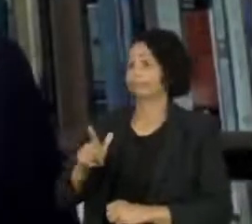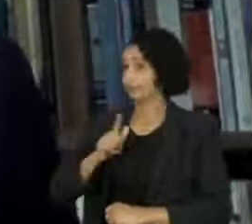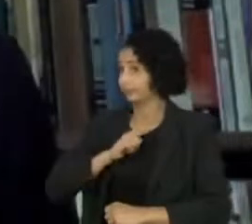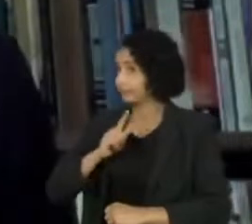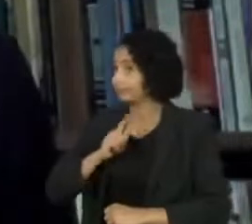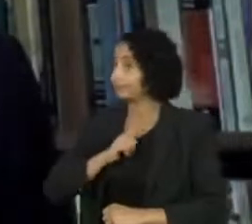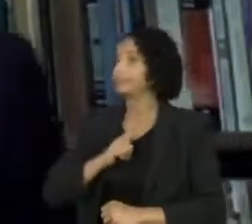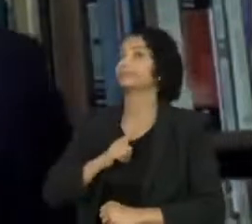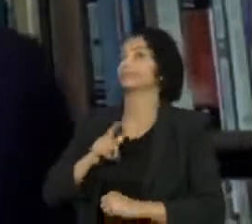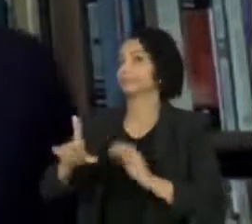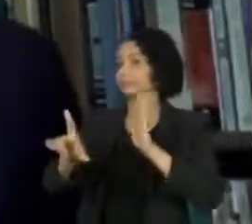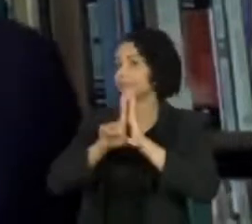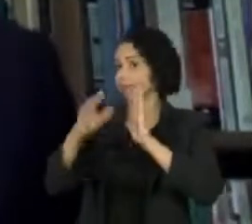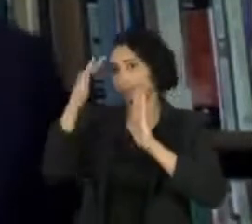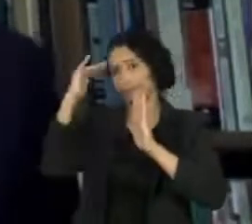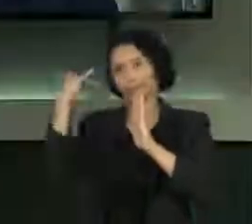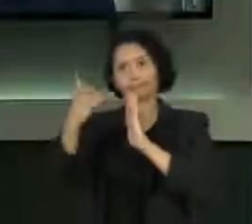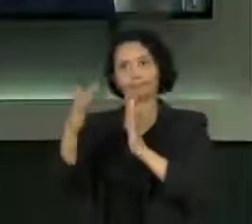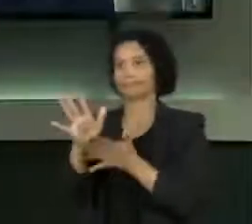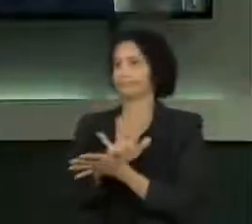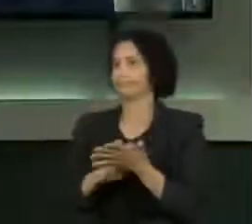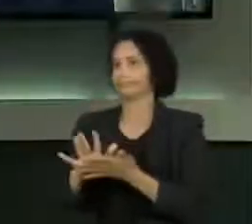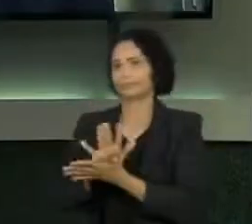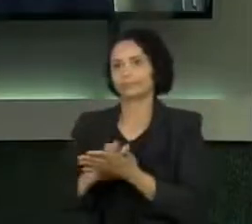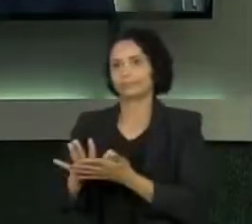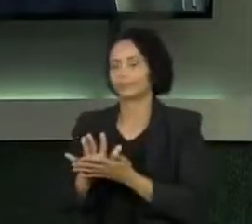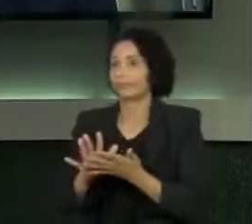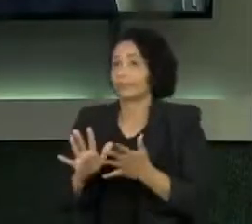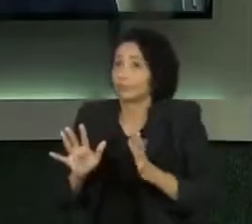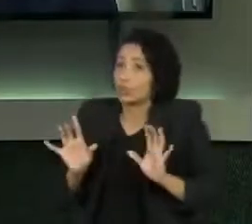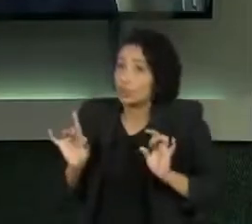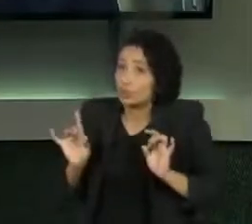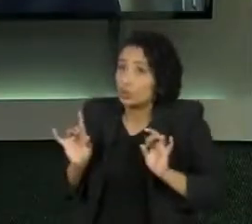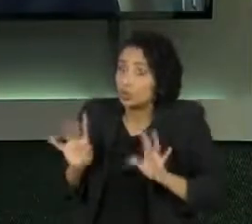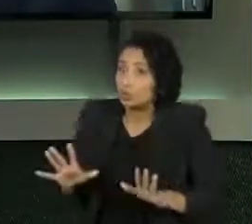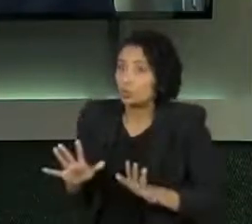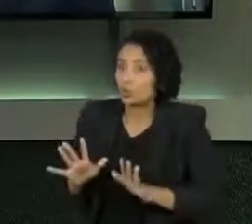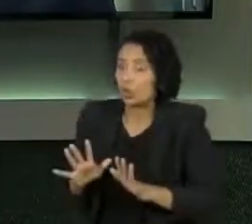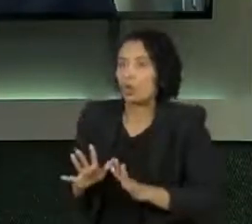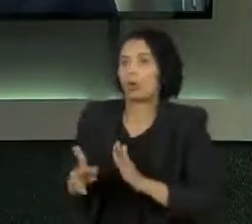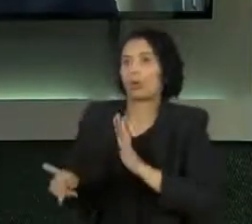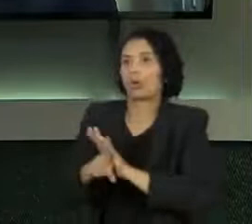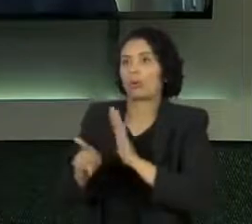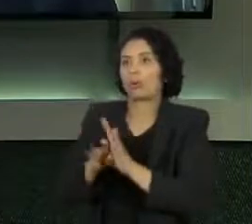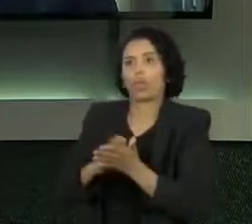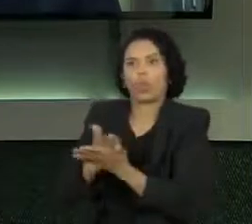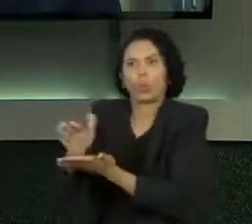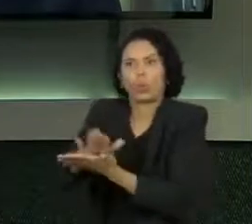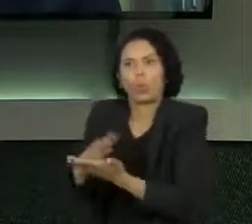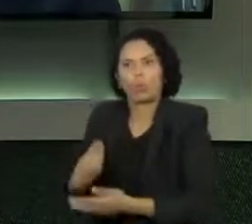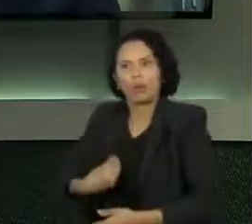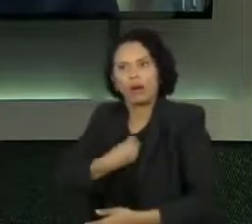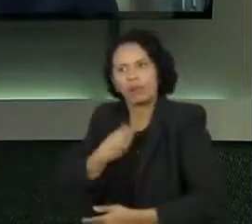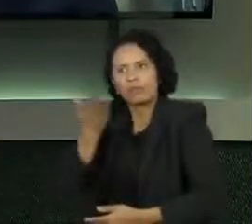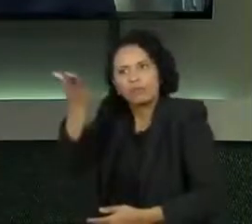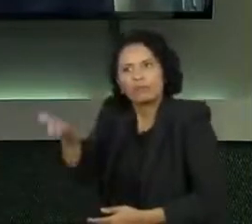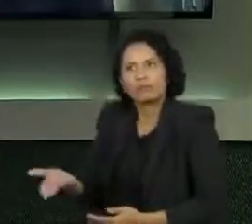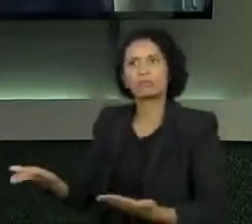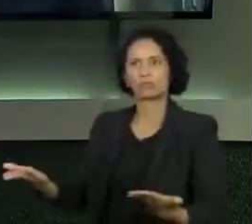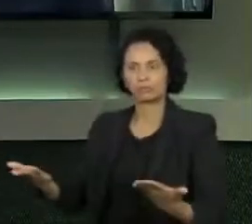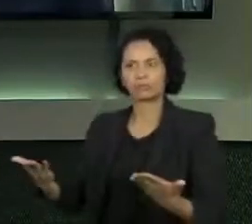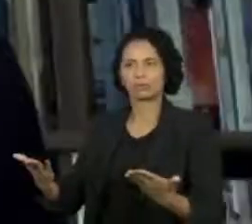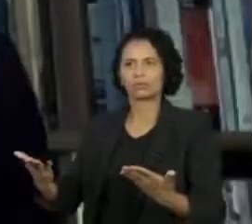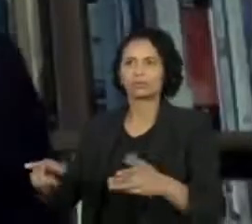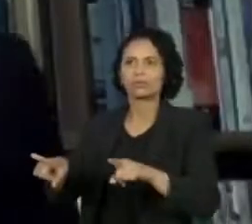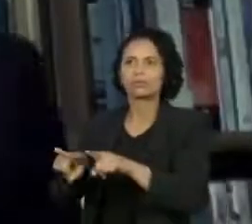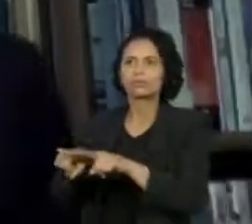de tudo aquilo que a lei proíbe. Não apenas perturbou, inviabilizou a vida pessoal da pessoa, né,